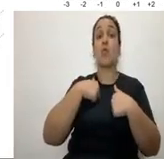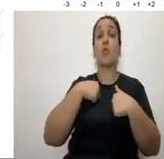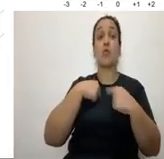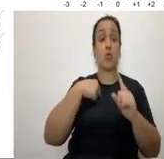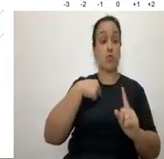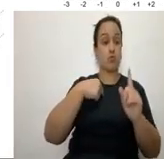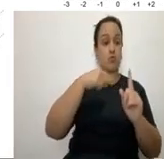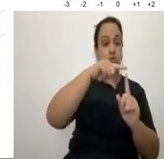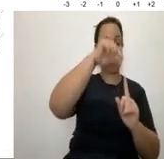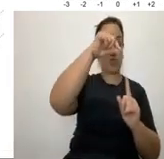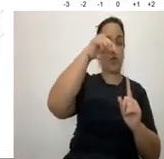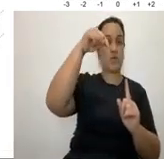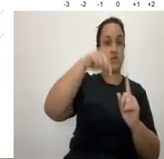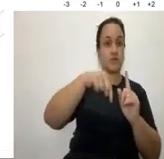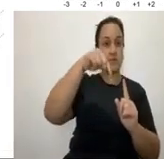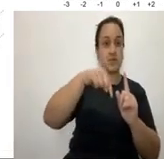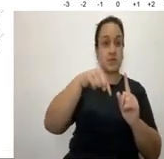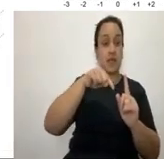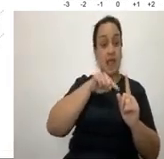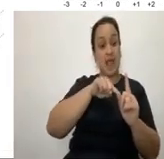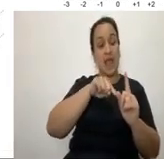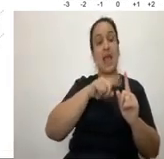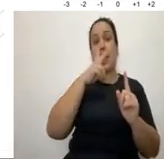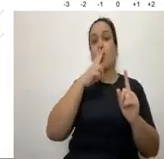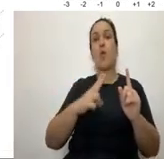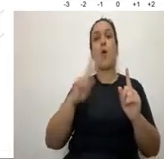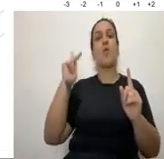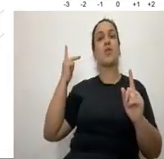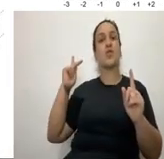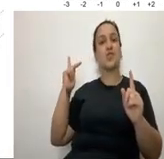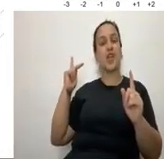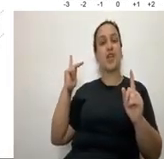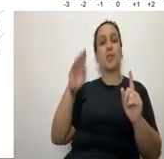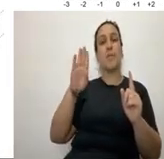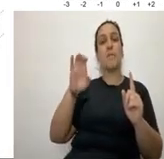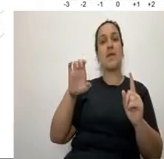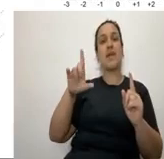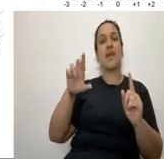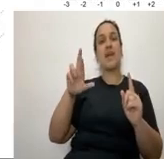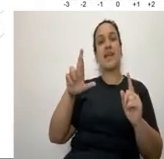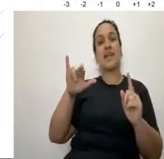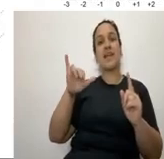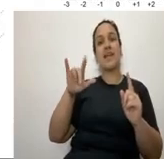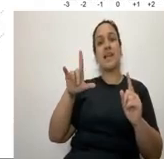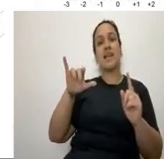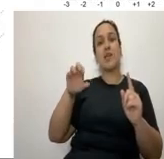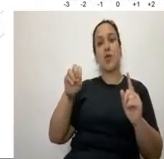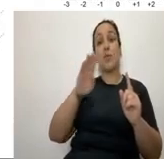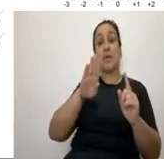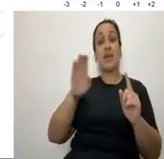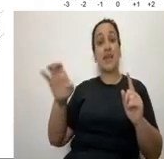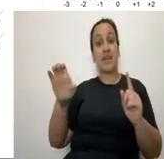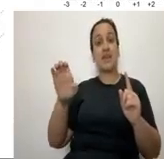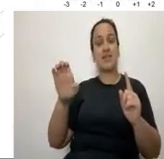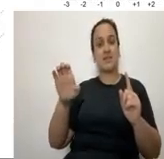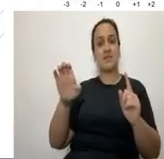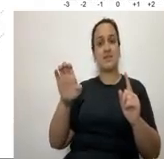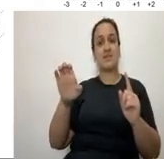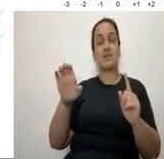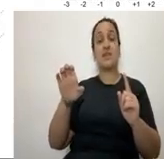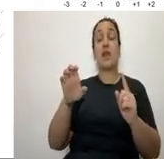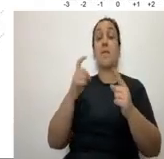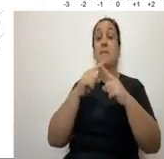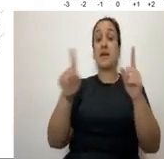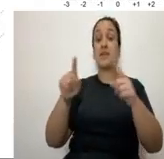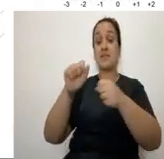se eu pegar o conjunto dos 4 números quânticos do primeiro elétron do berílio, vai ser igual ao do hidrogênio, que vai ser igual ao do primeiro do hélio, segundo